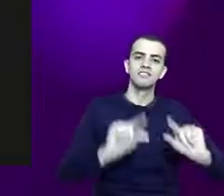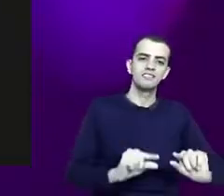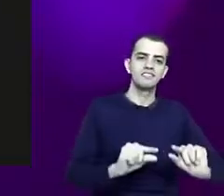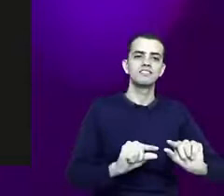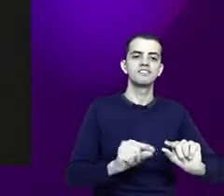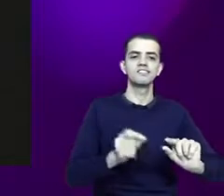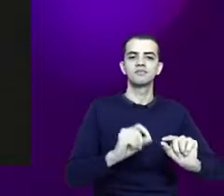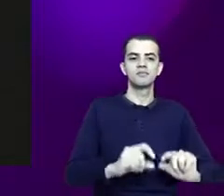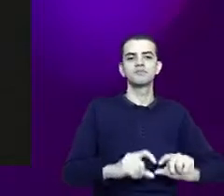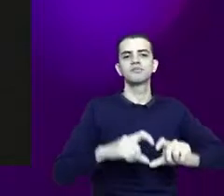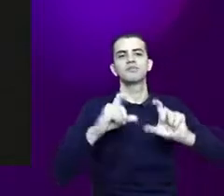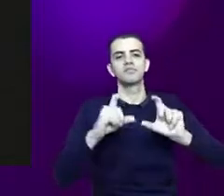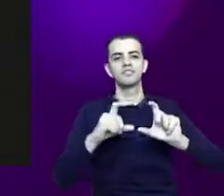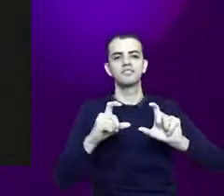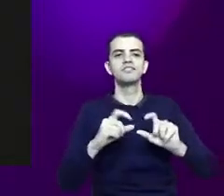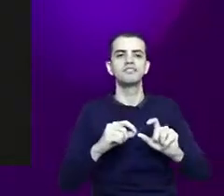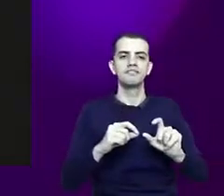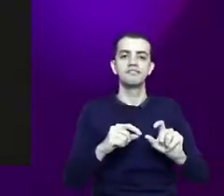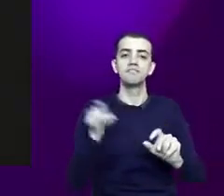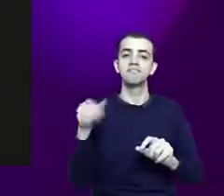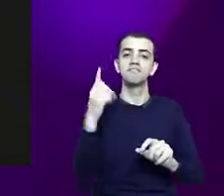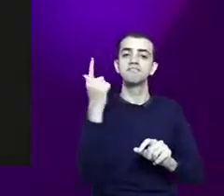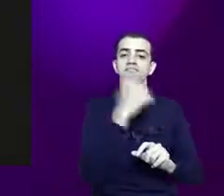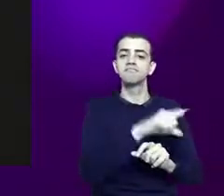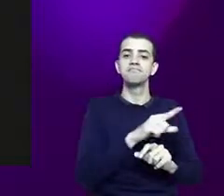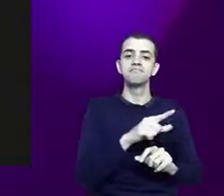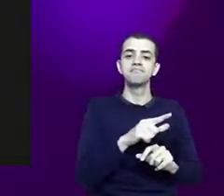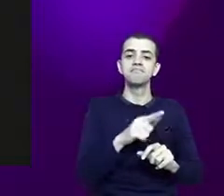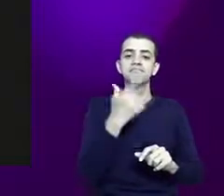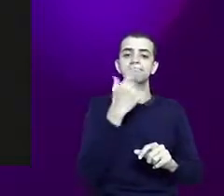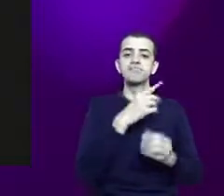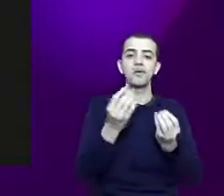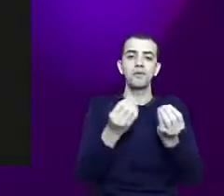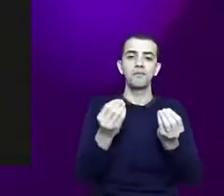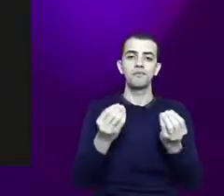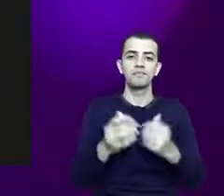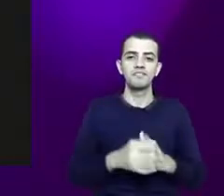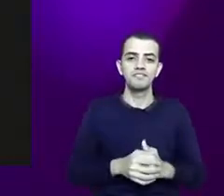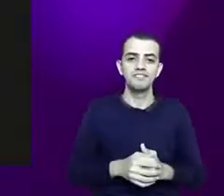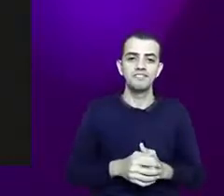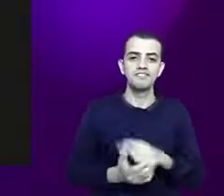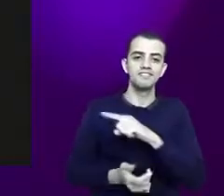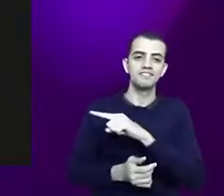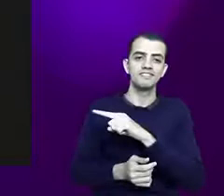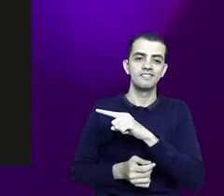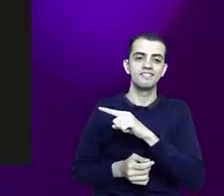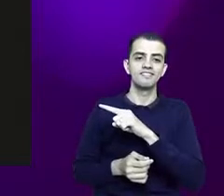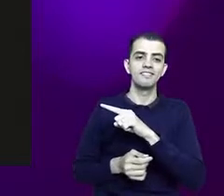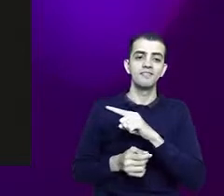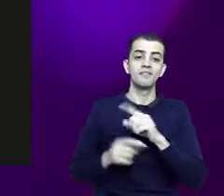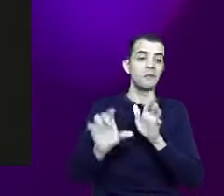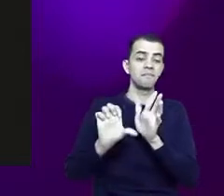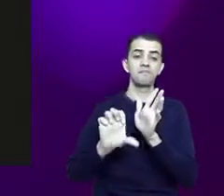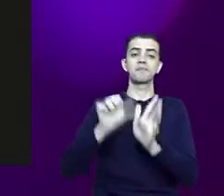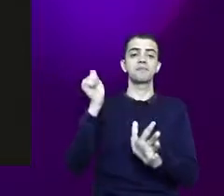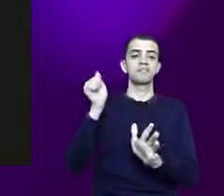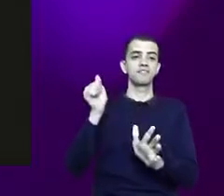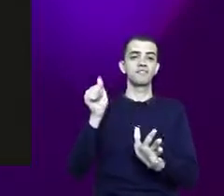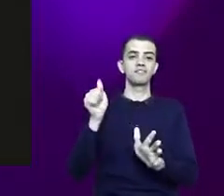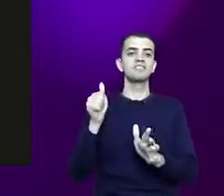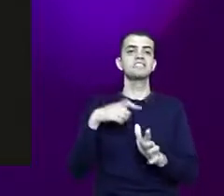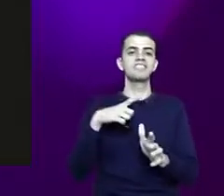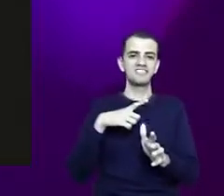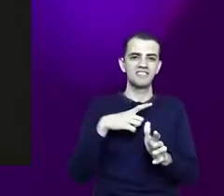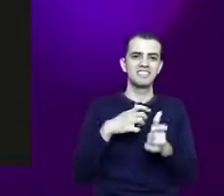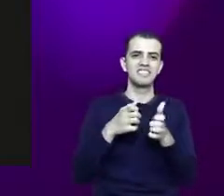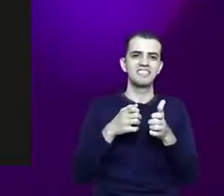versão, e esse foi o resultado final imediato. E também, pela primeira vez, eu tive um